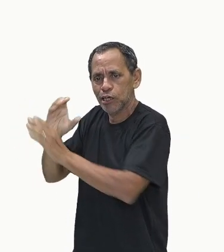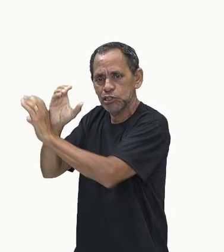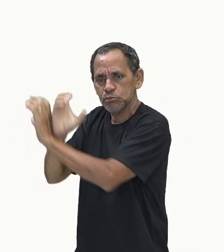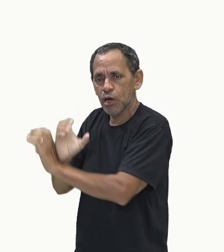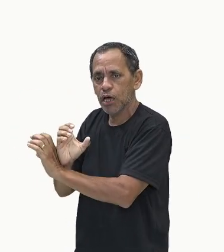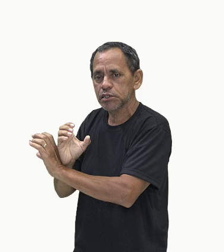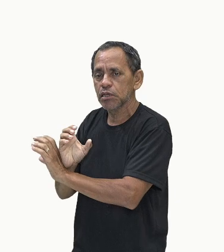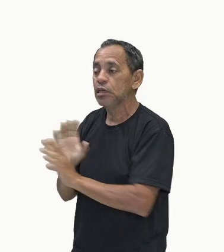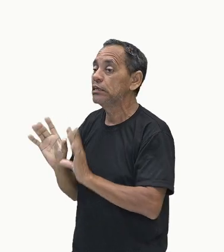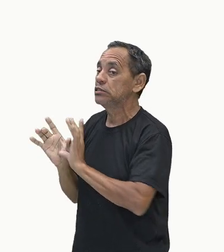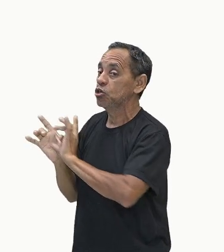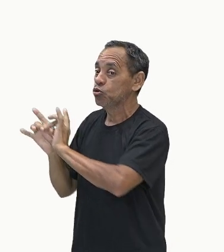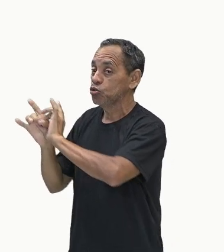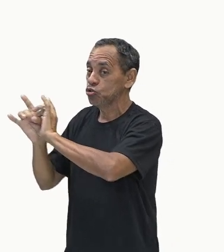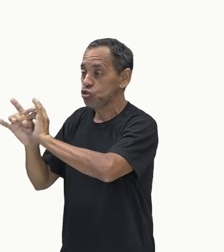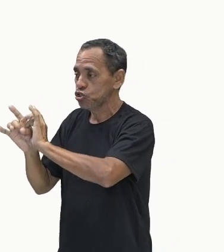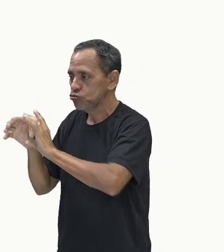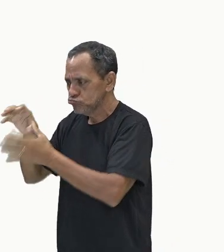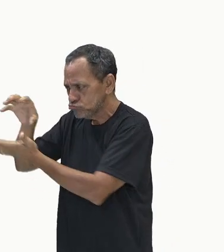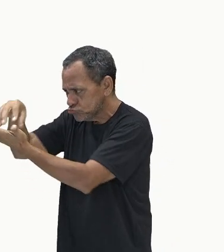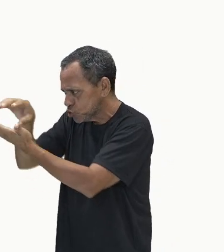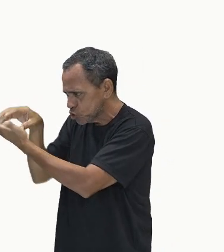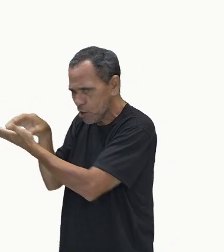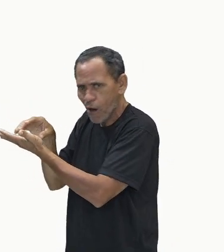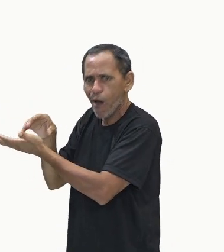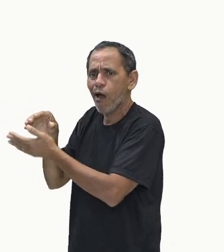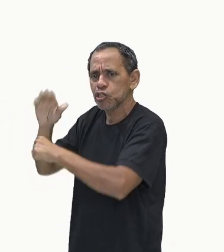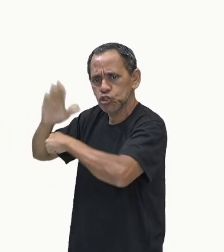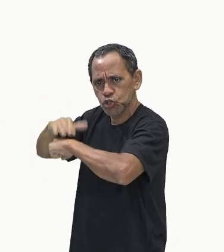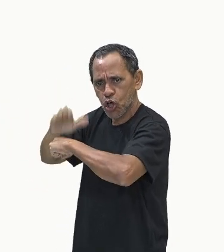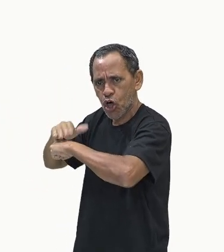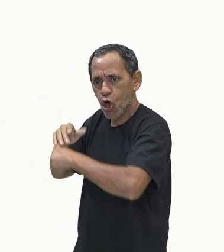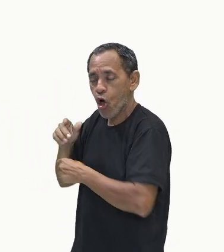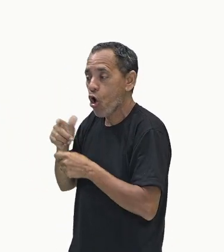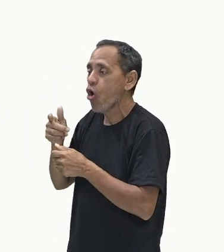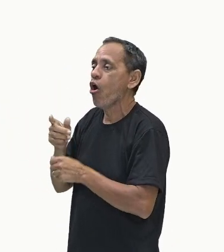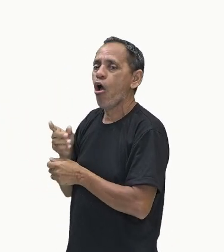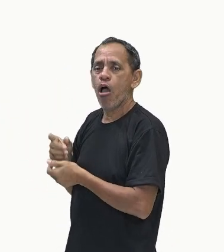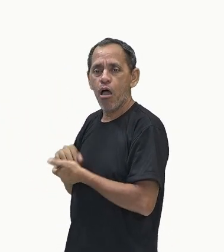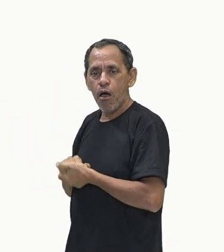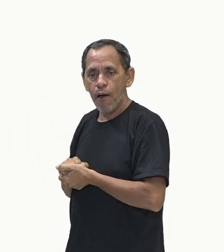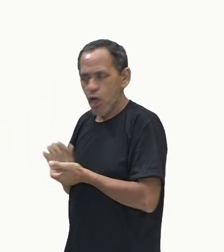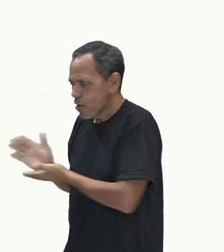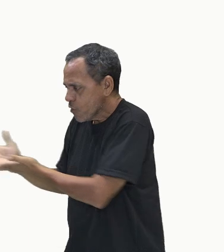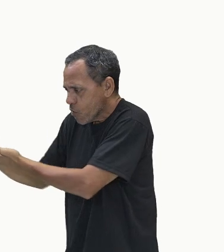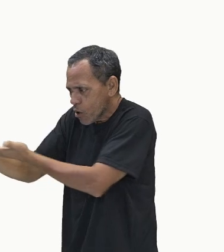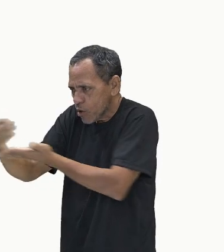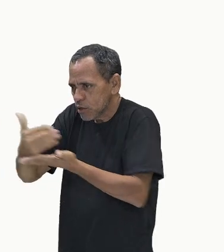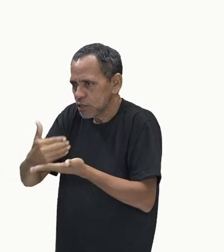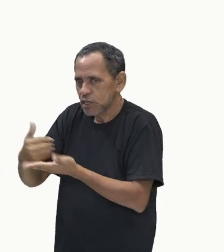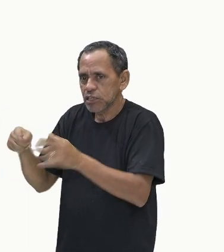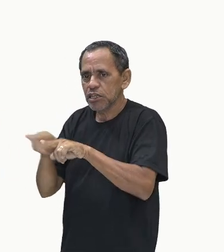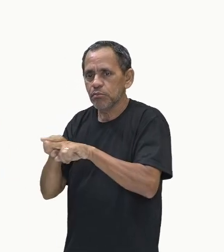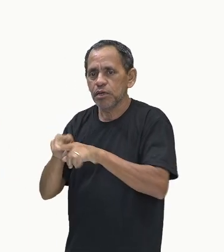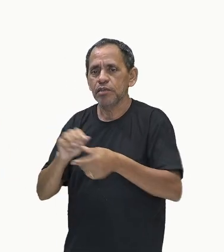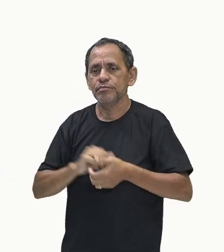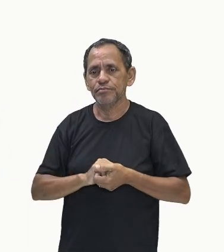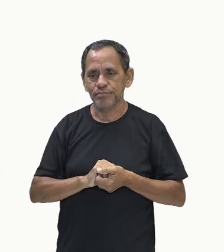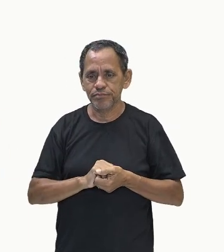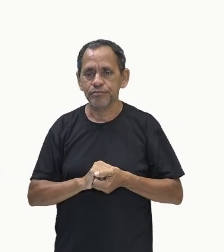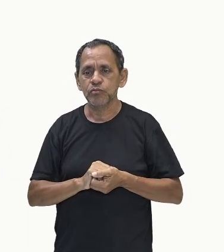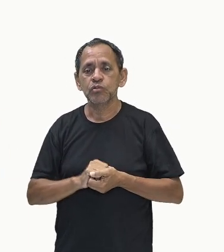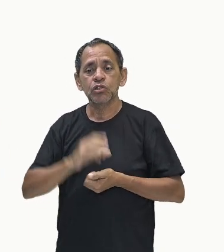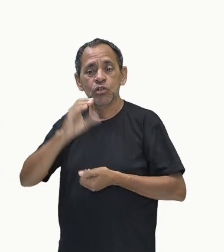às cidades, outras cidades interessantes que também nem gostam muito de brigar, tá? Que é, então,